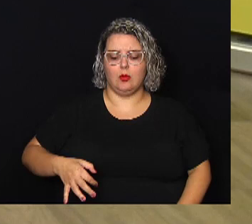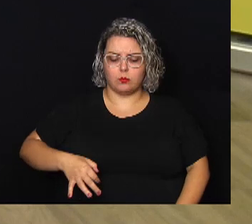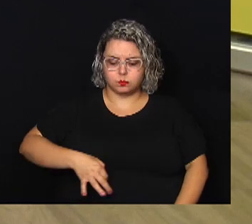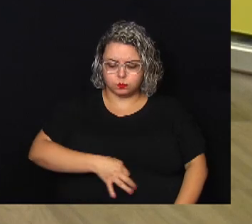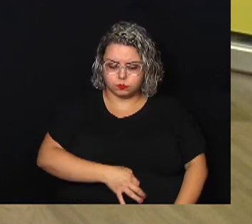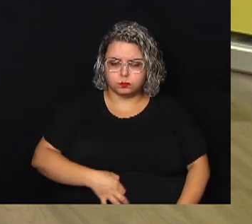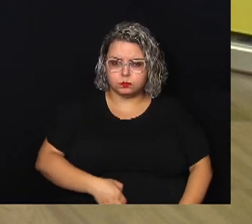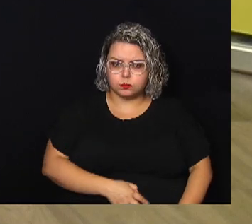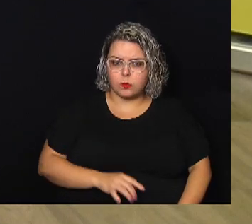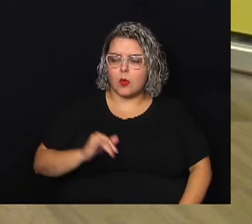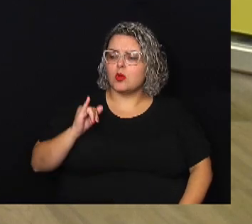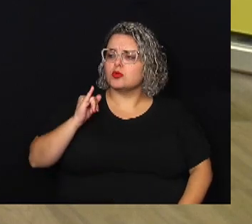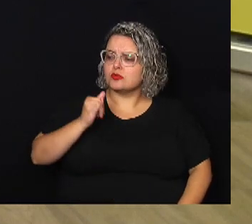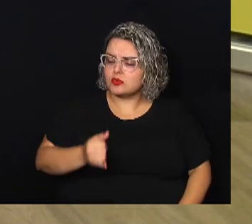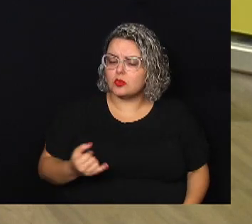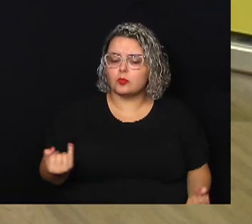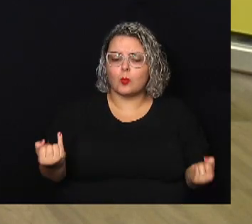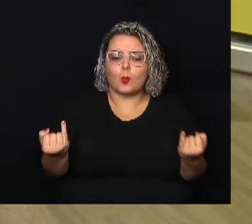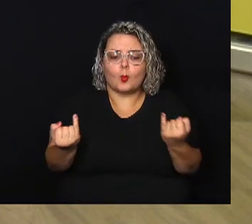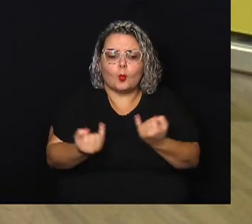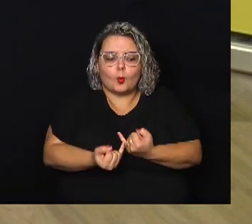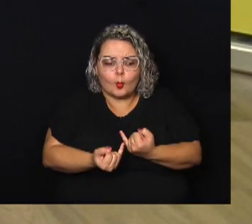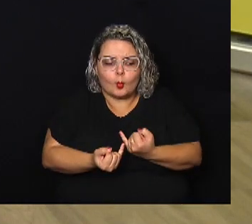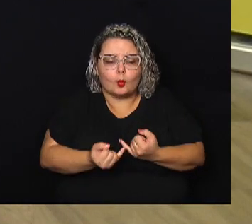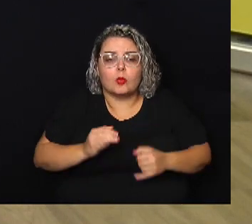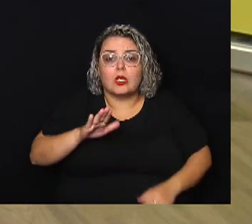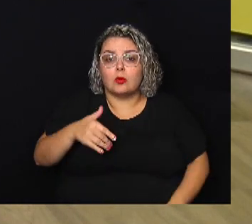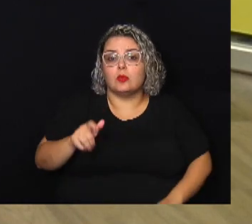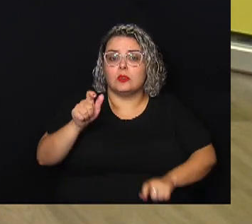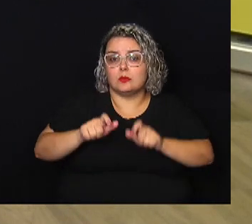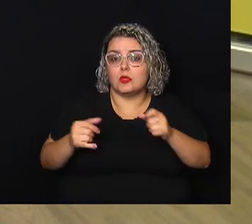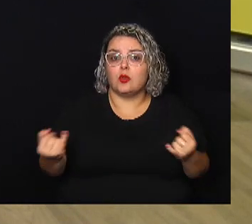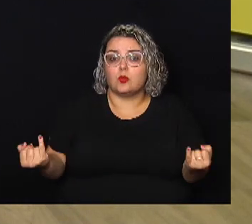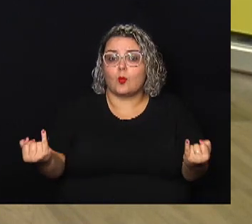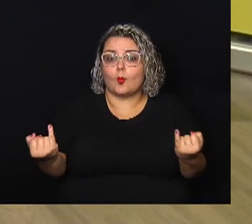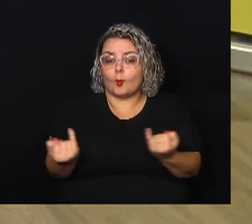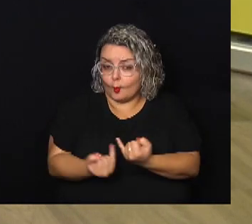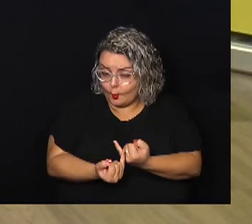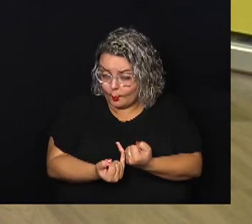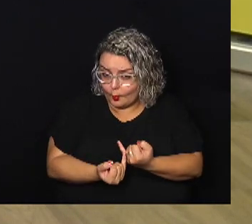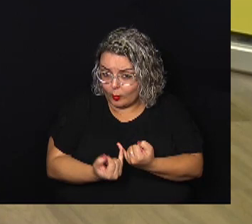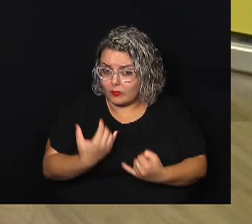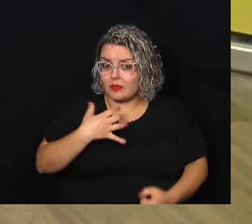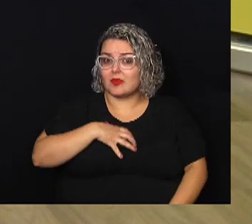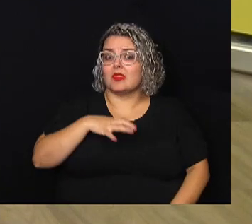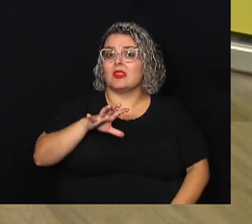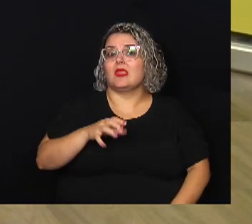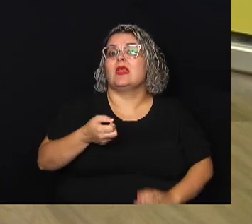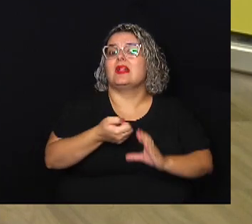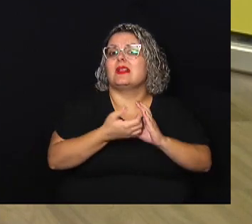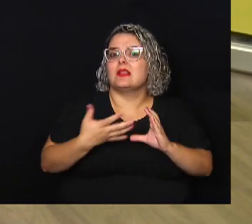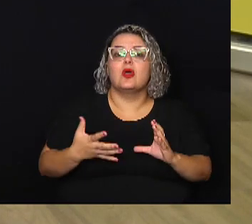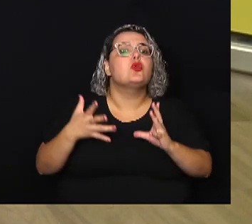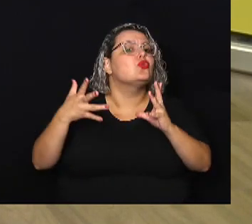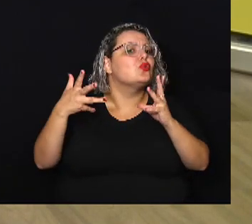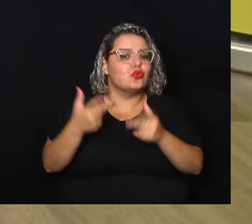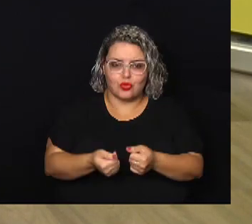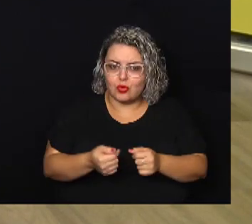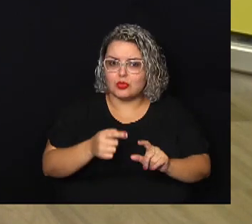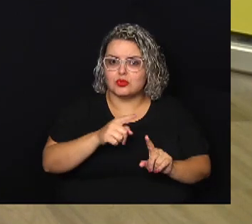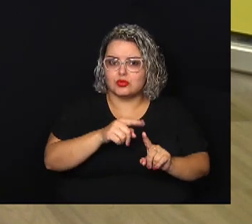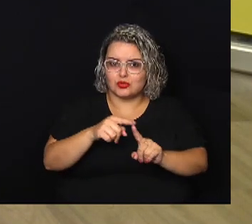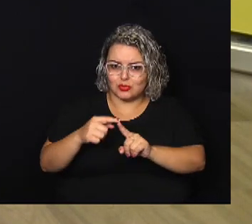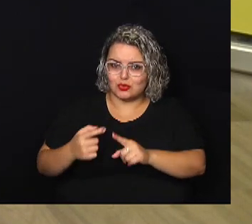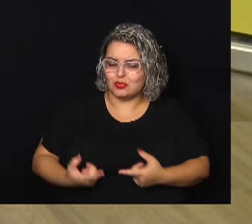do emagrecimento. Quando a pessoa emagrece, esse sintoma, ele é característico de todos os tipos